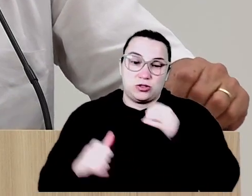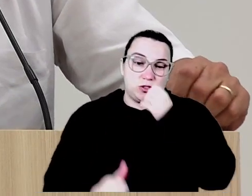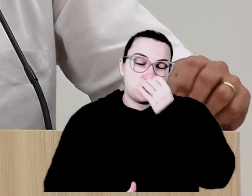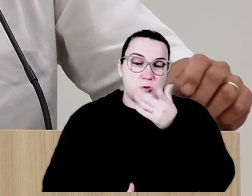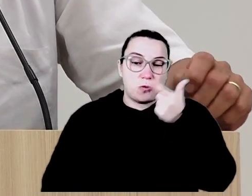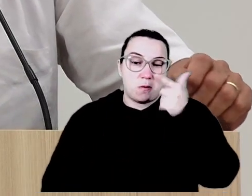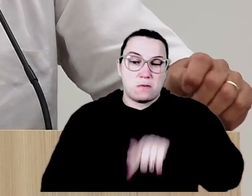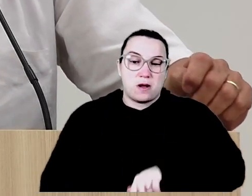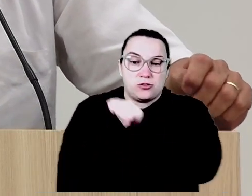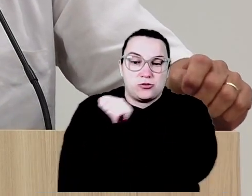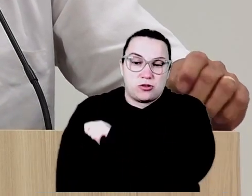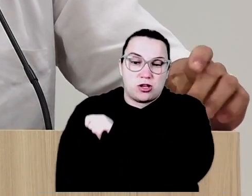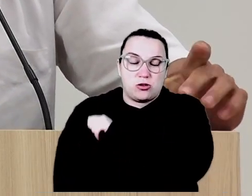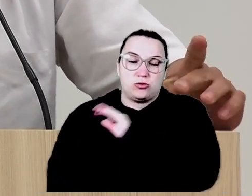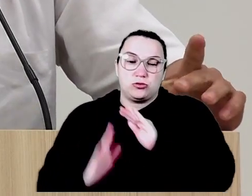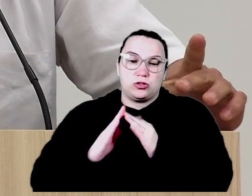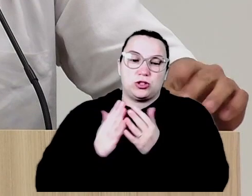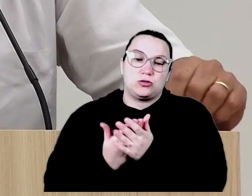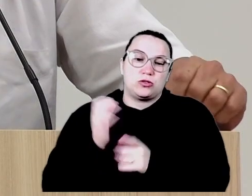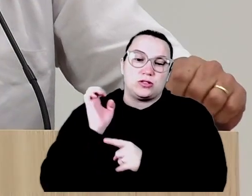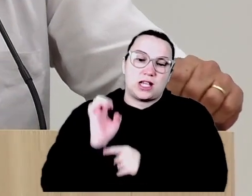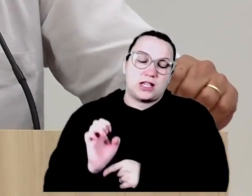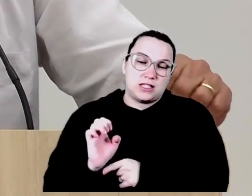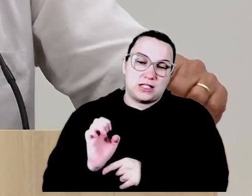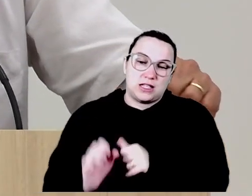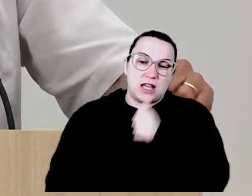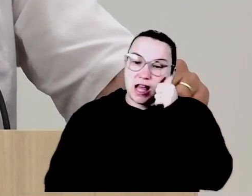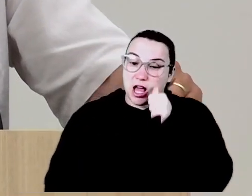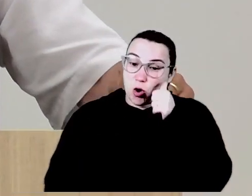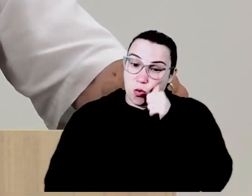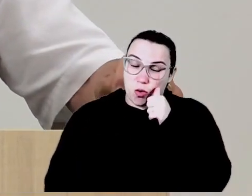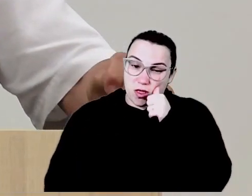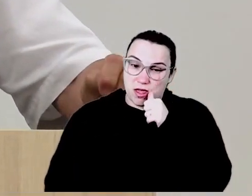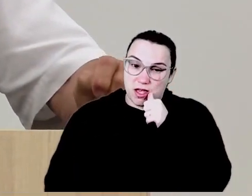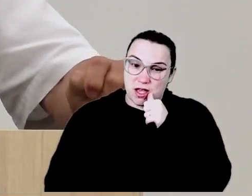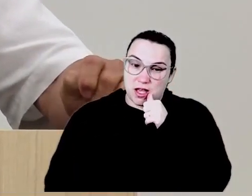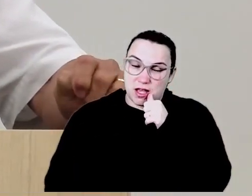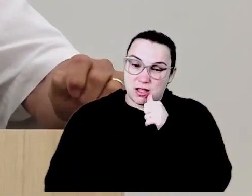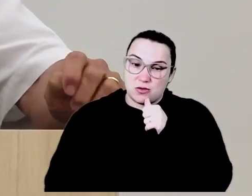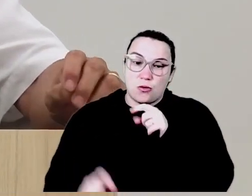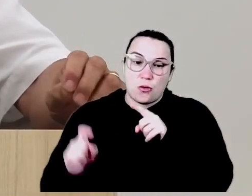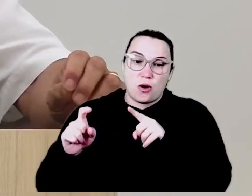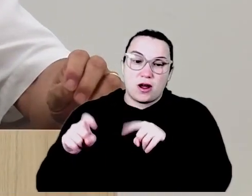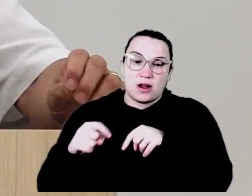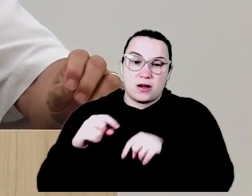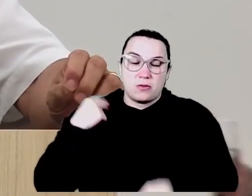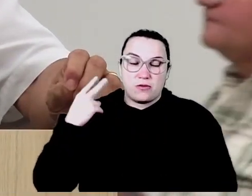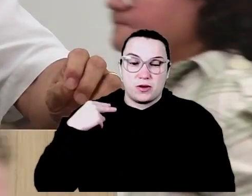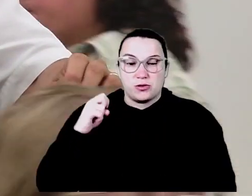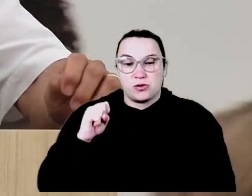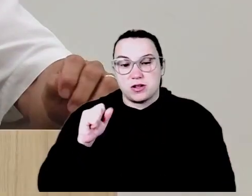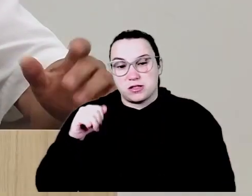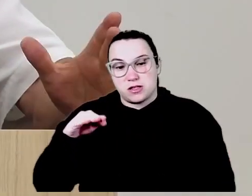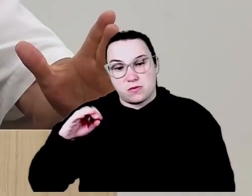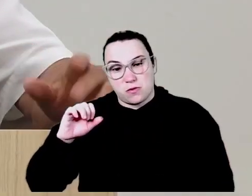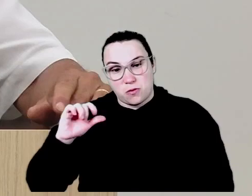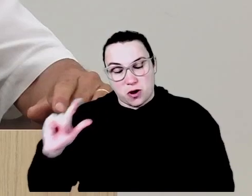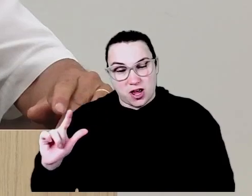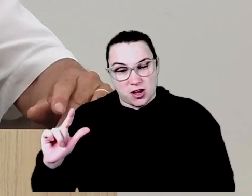aluno do Colégio Estadual ou seja uma aluna do Colégio Estadual do campo vereador Samuel